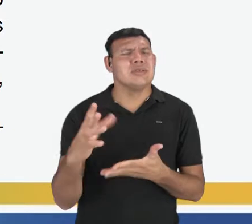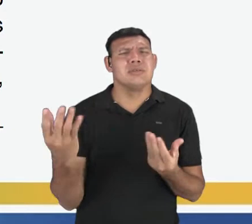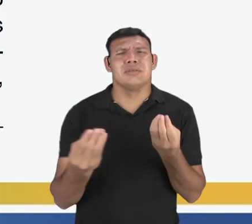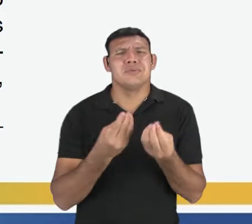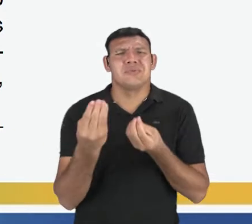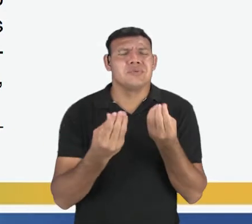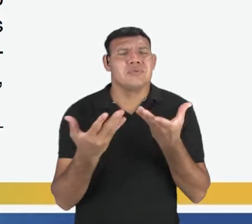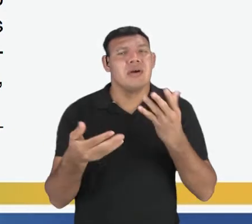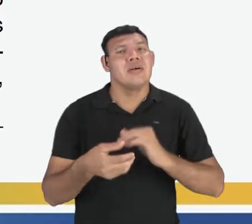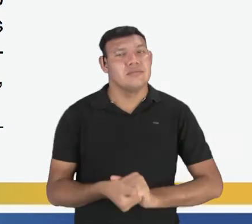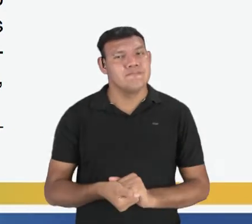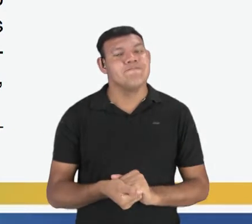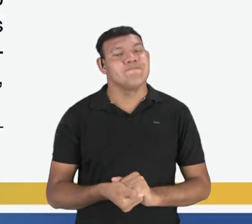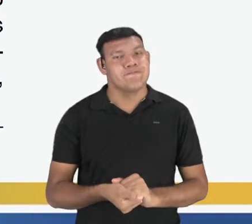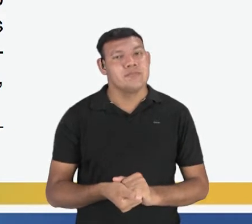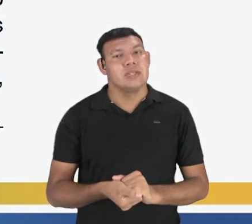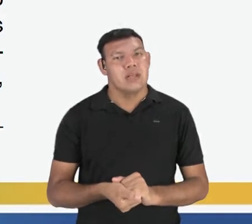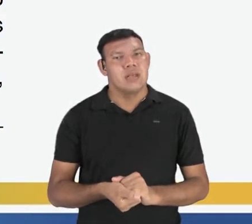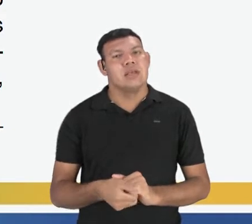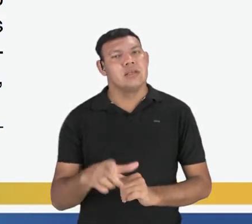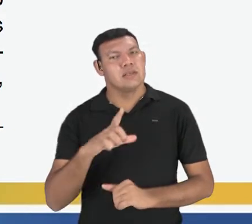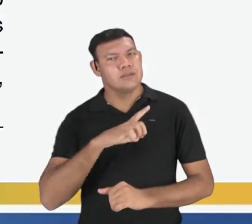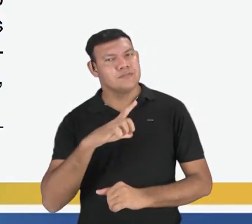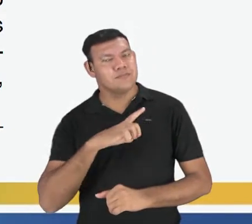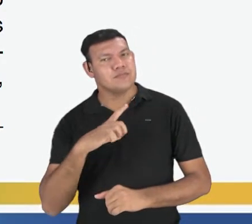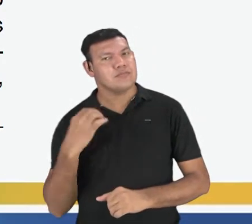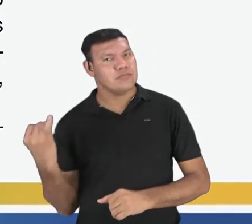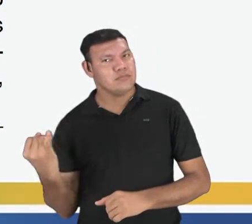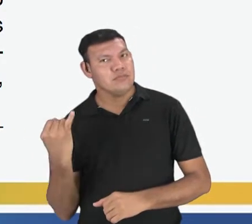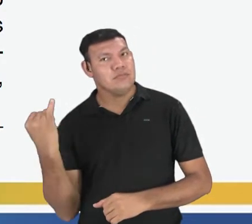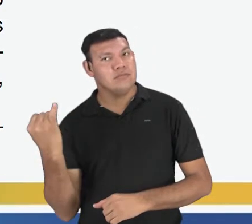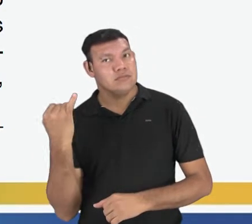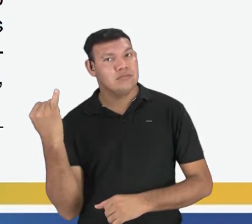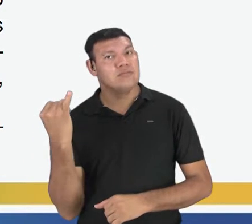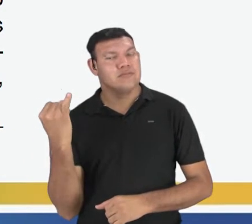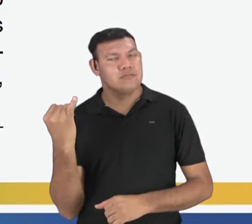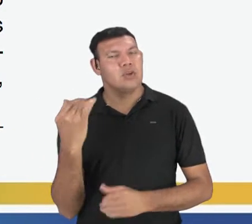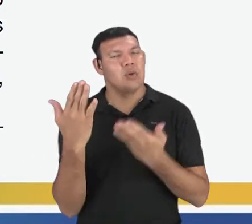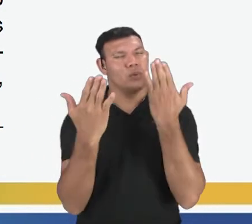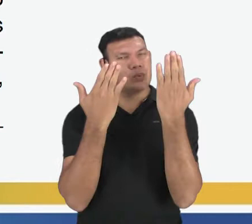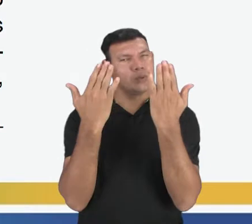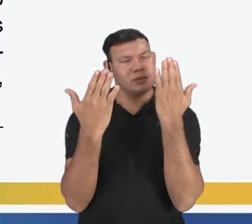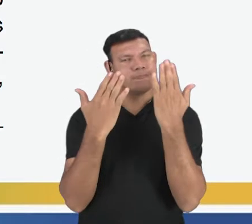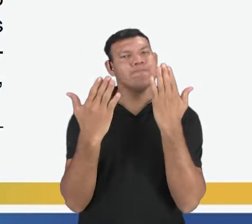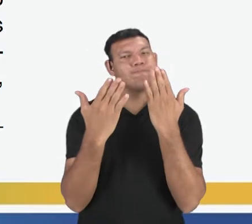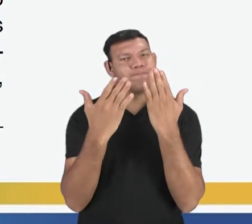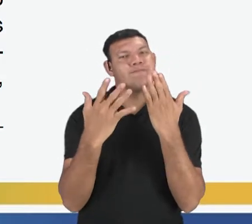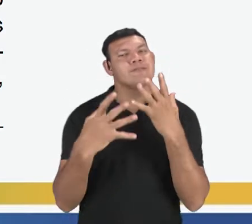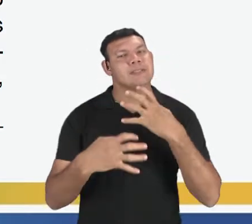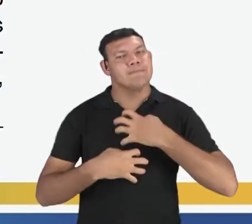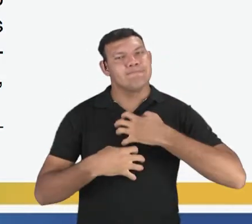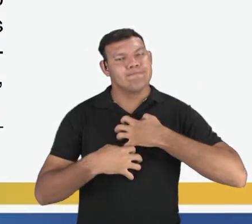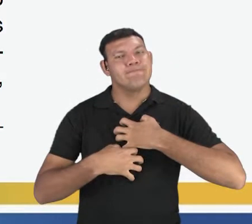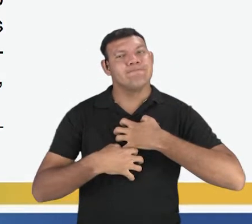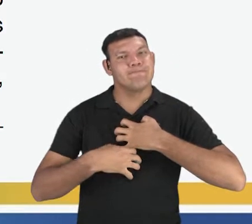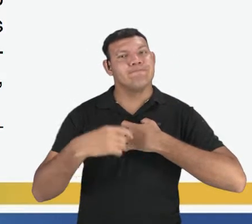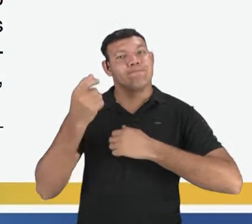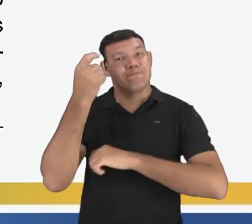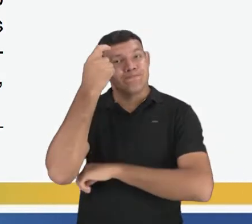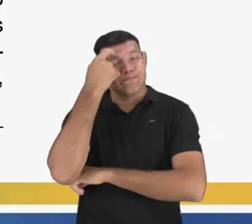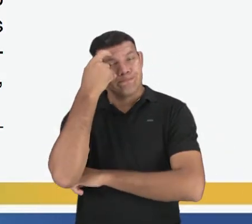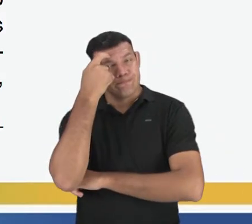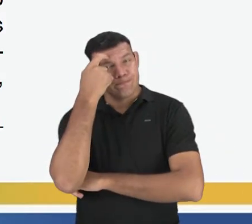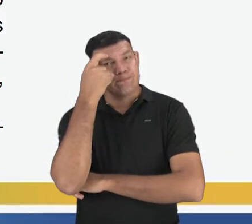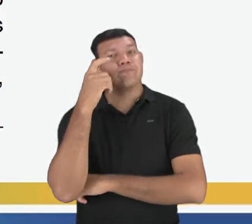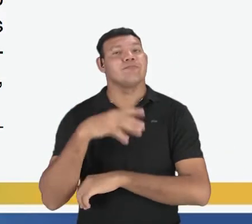né? Então, nesse sentido, é um ponto de partida importante, que por analogia pode deduzir o raciocínio a partir da ideia de